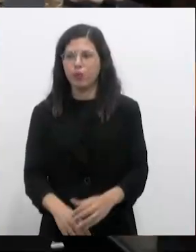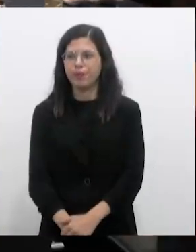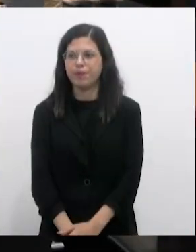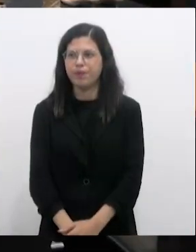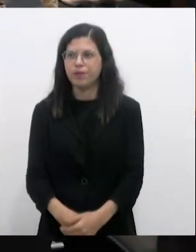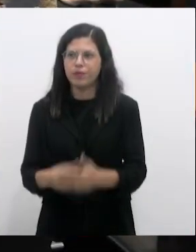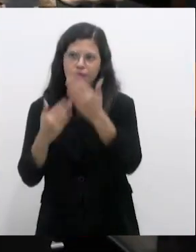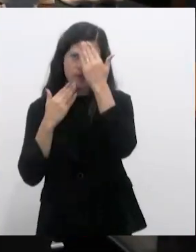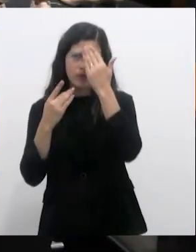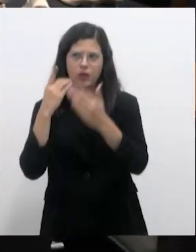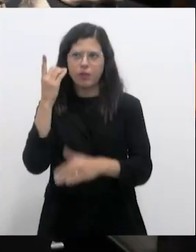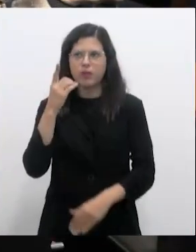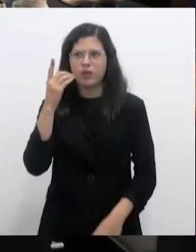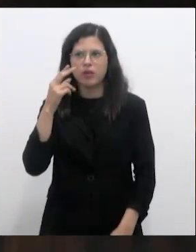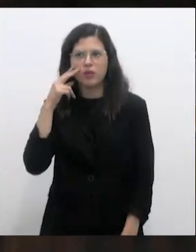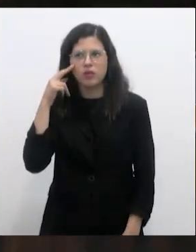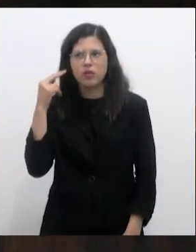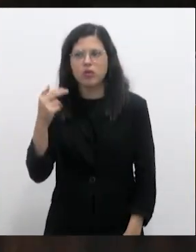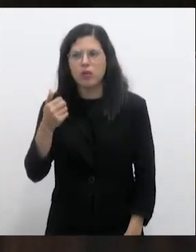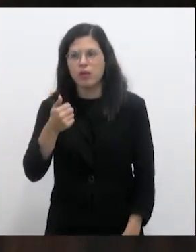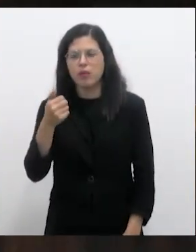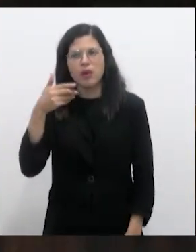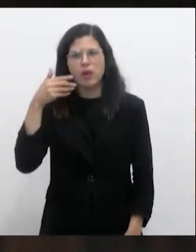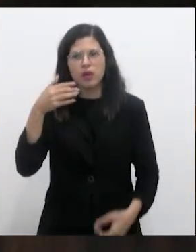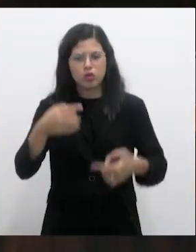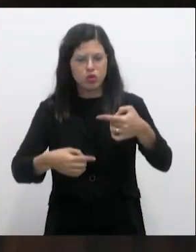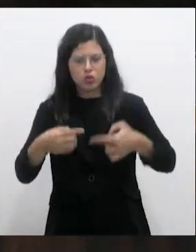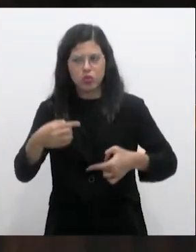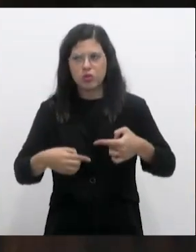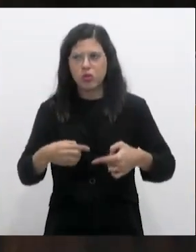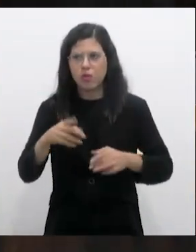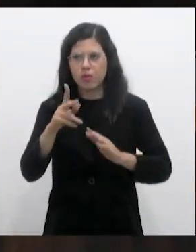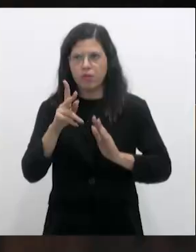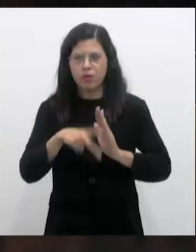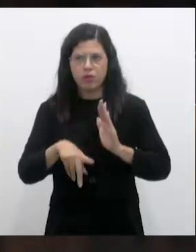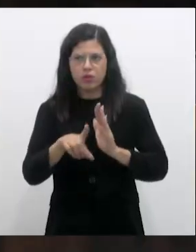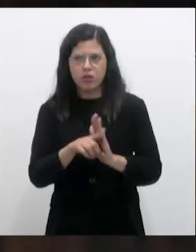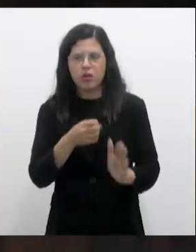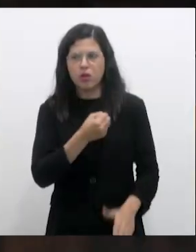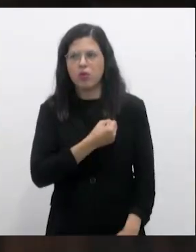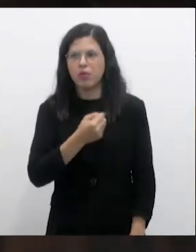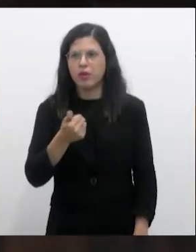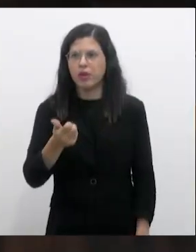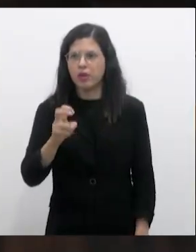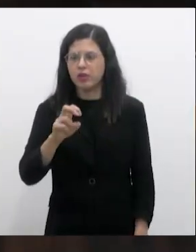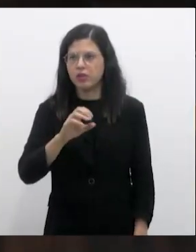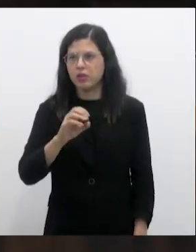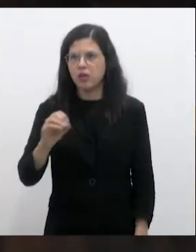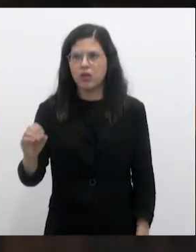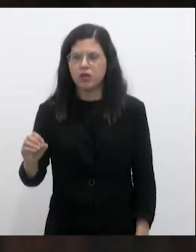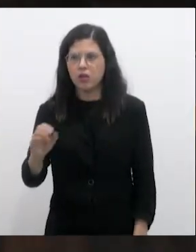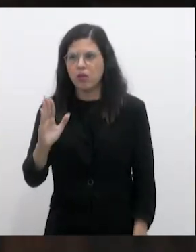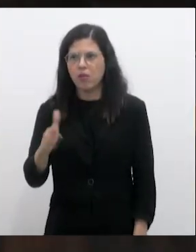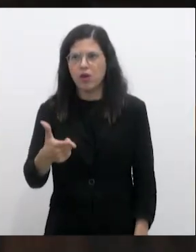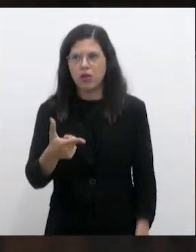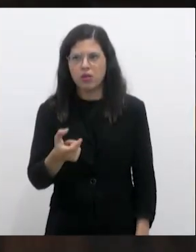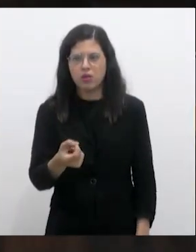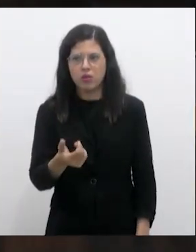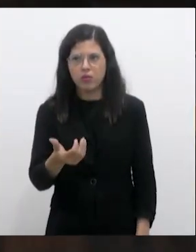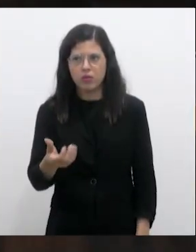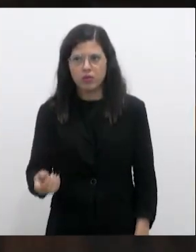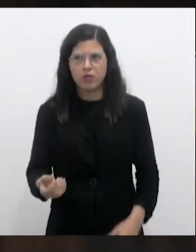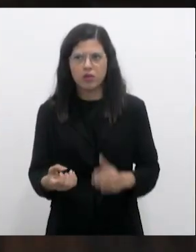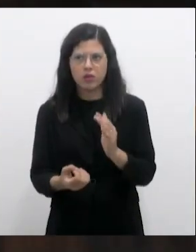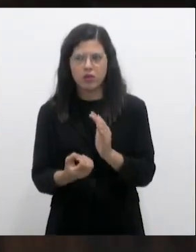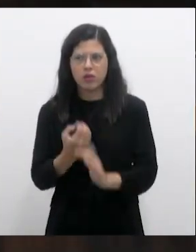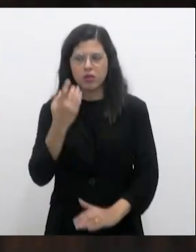Obrigado, deputada Tia Ju. Em primeira discussão, projeto de lei número 1500/2016, de autoria dos deputados